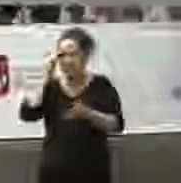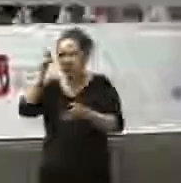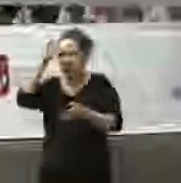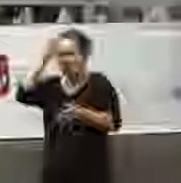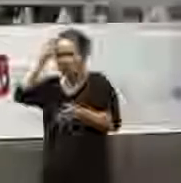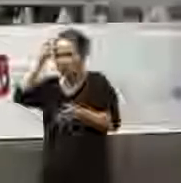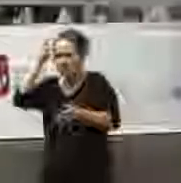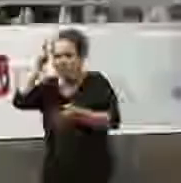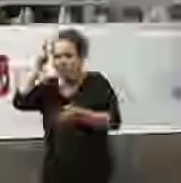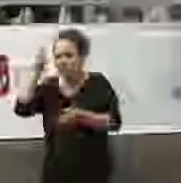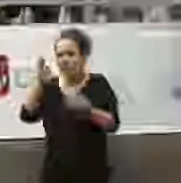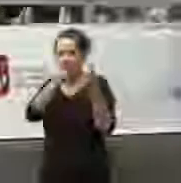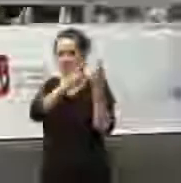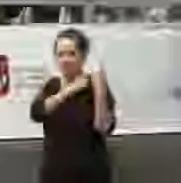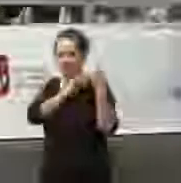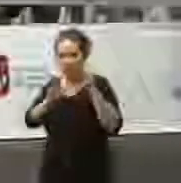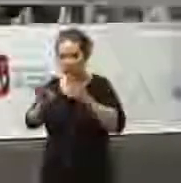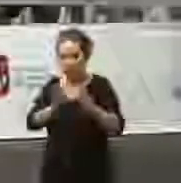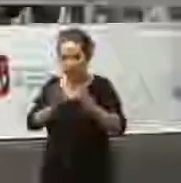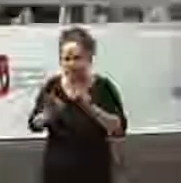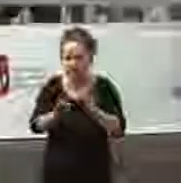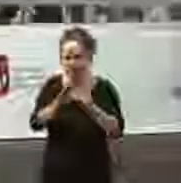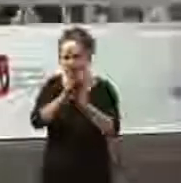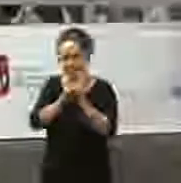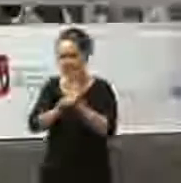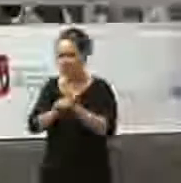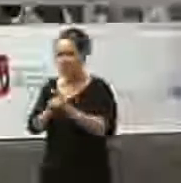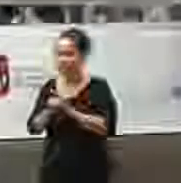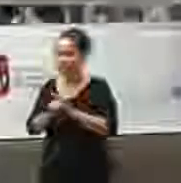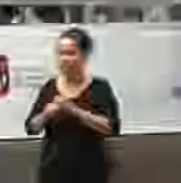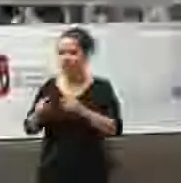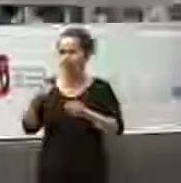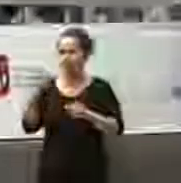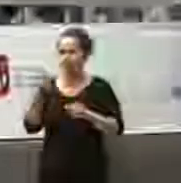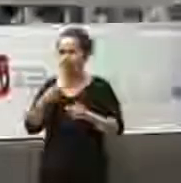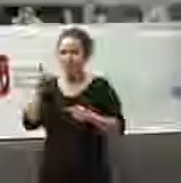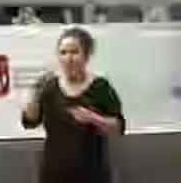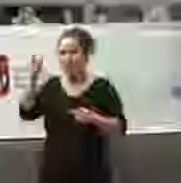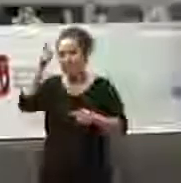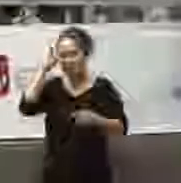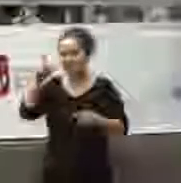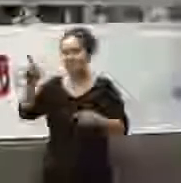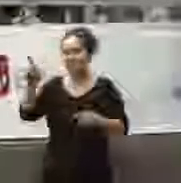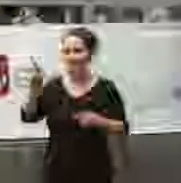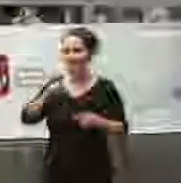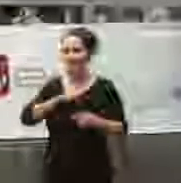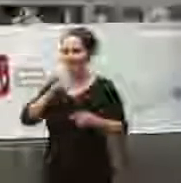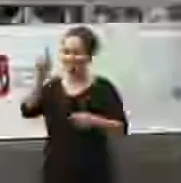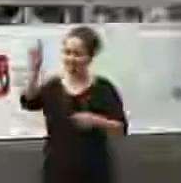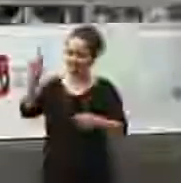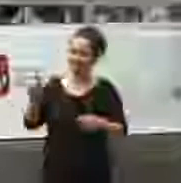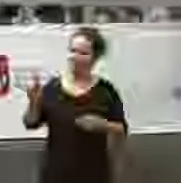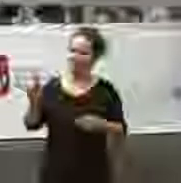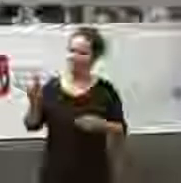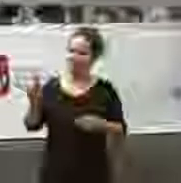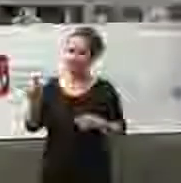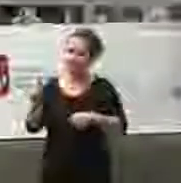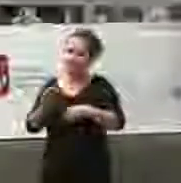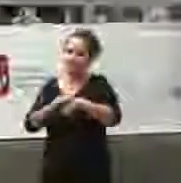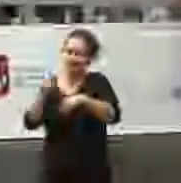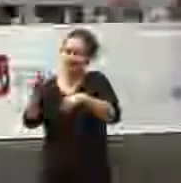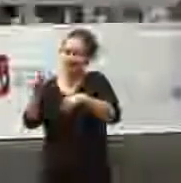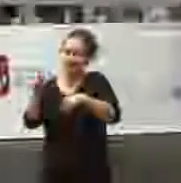faz parte do rol de motivos pelos quais a gente não consegue ter uma uma gestão mais